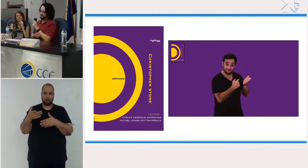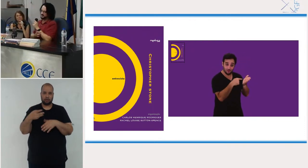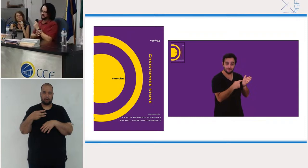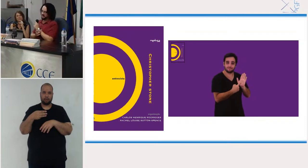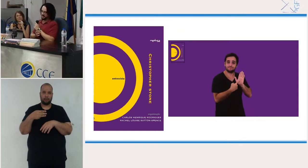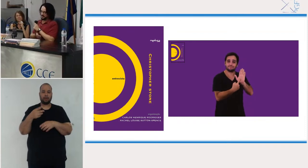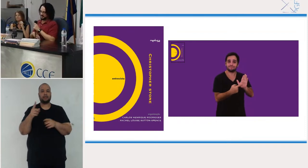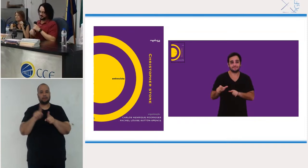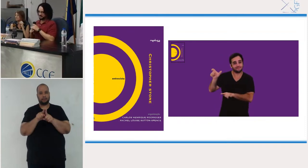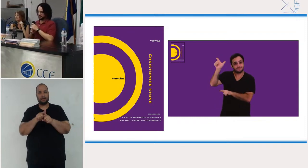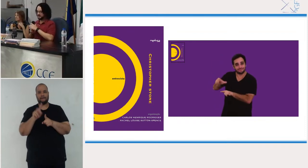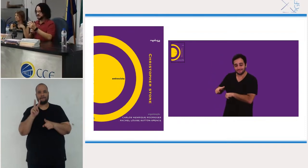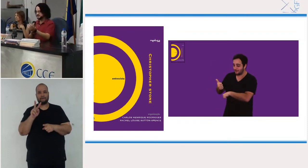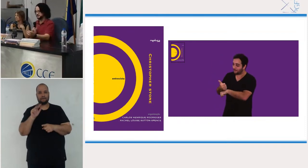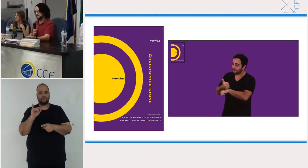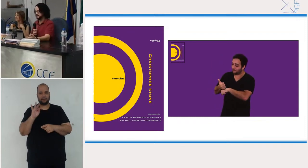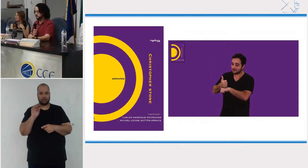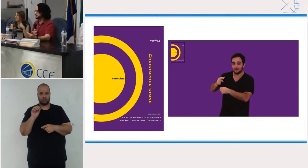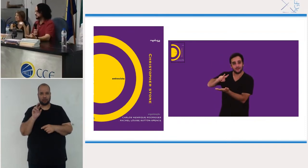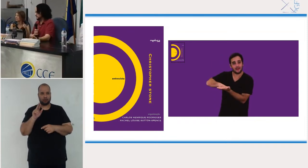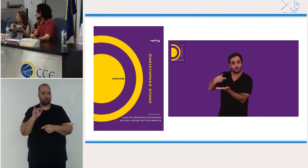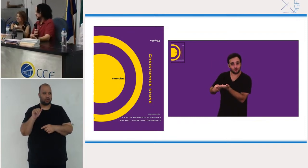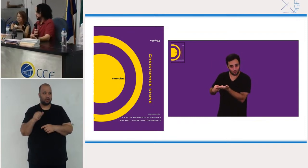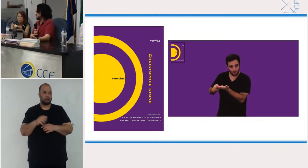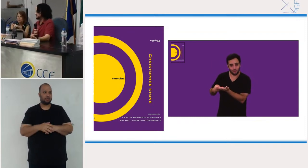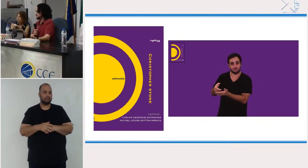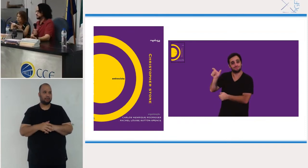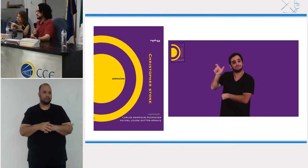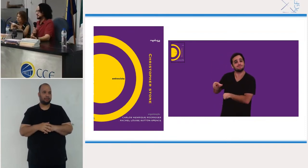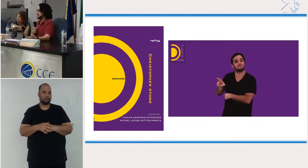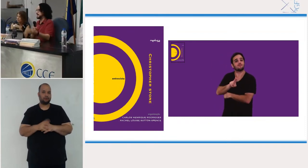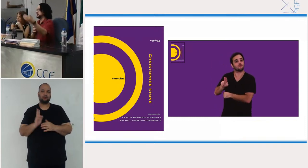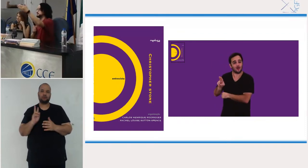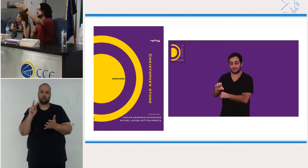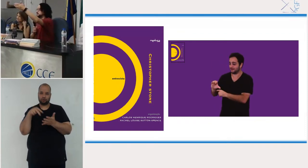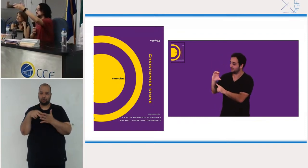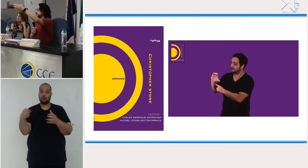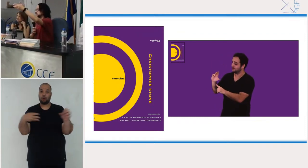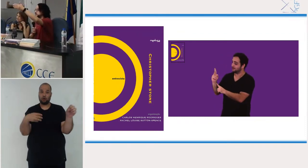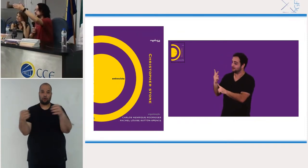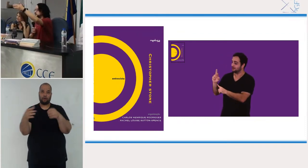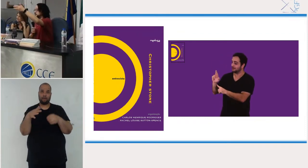também era mestrando, então é também uma inovação na área.